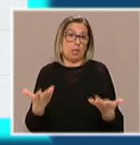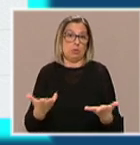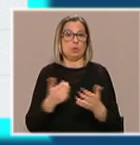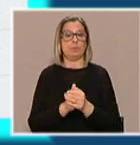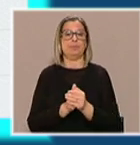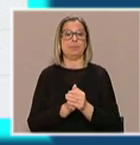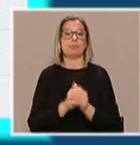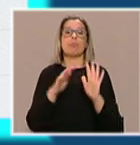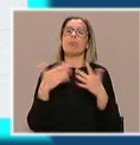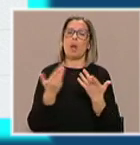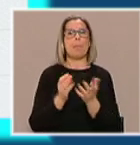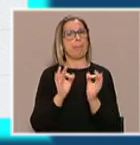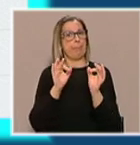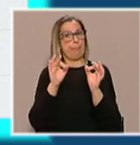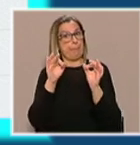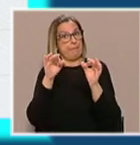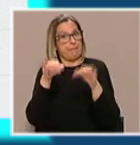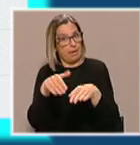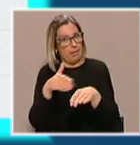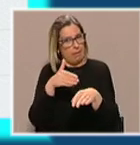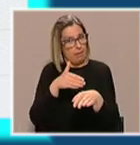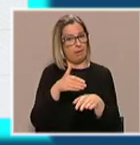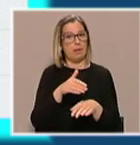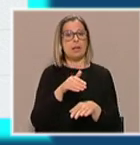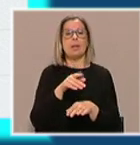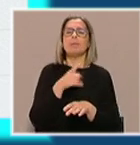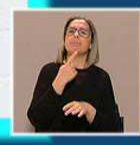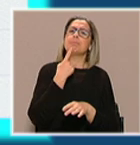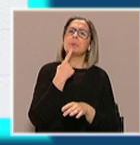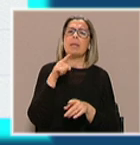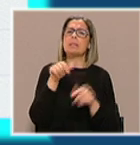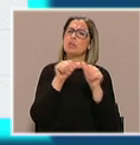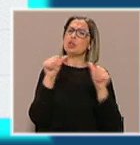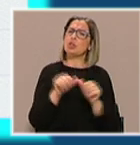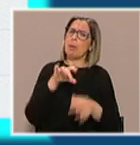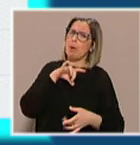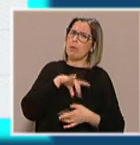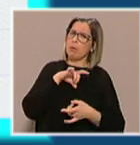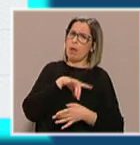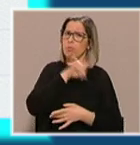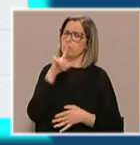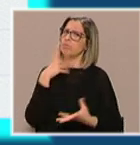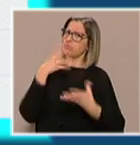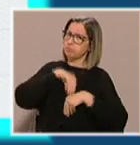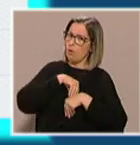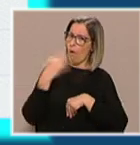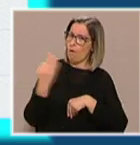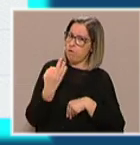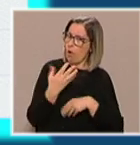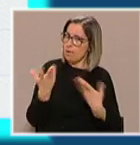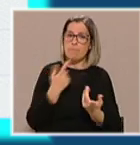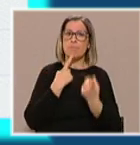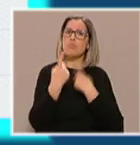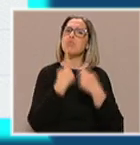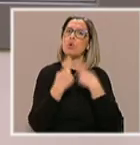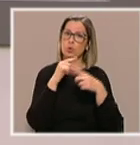Agora, para finalizar e para perceber se o sistema hormonal está validado, vamos resolver pequenas